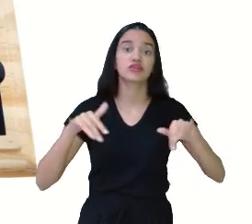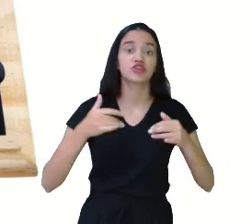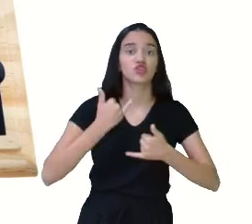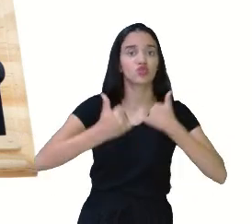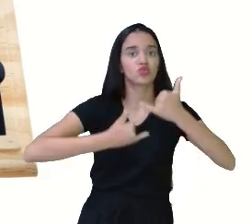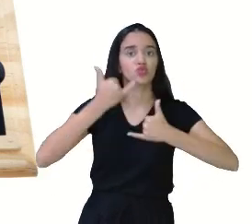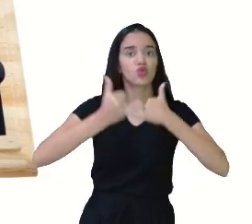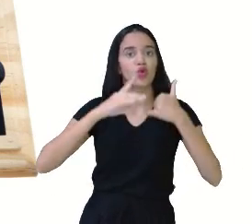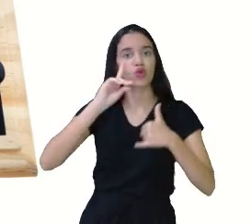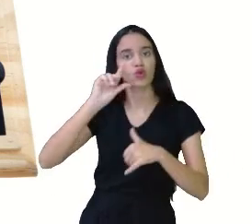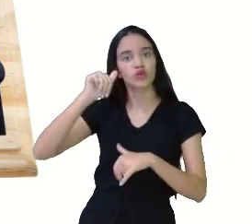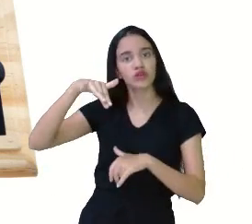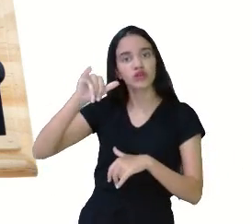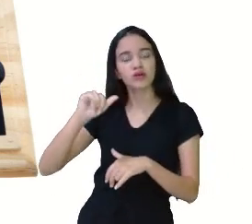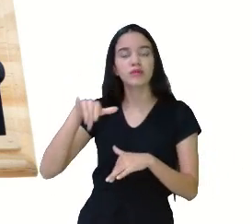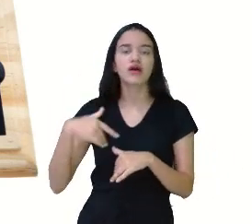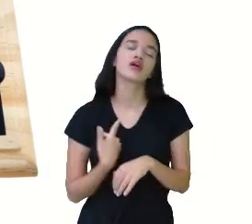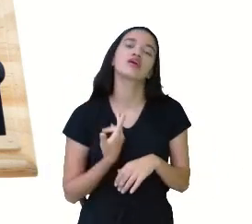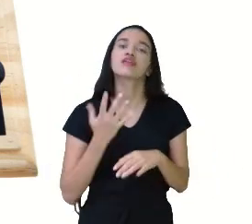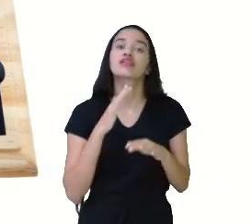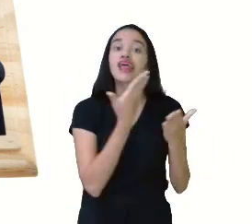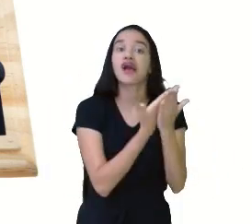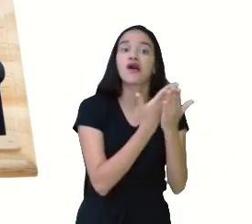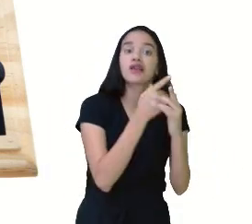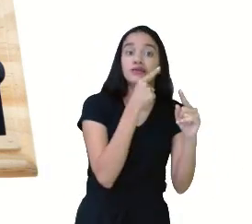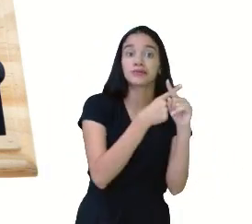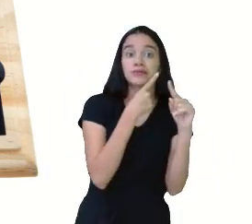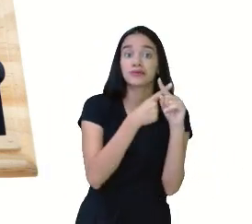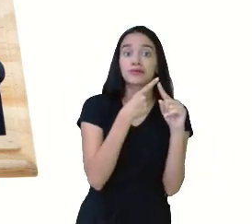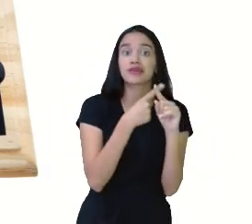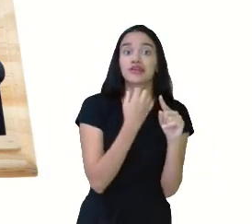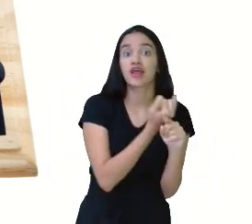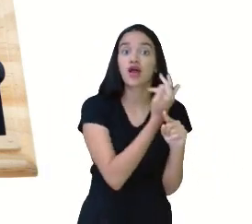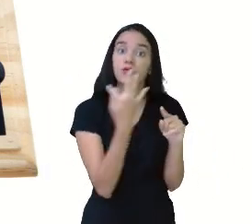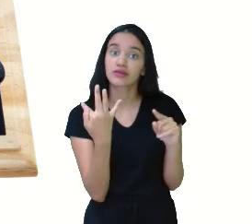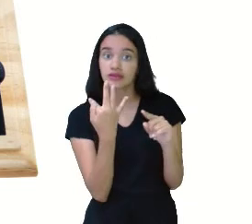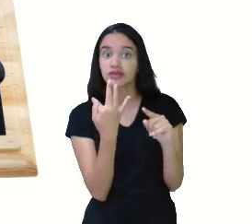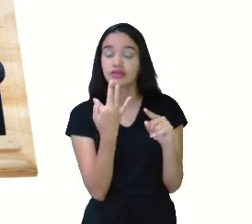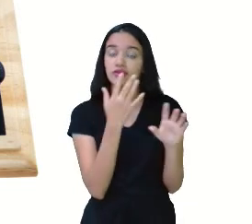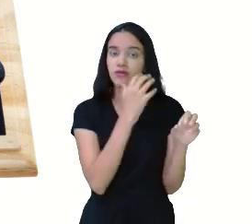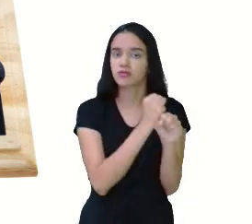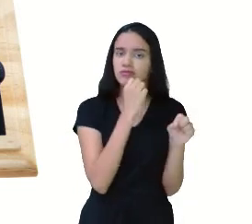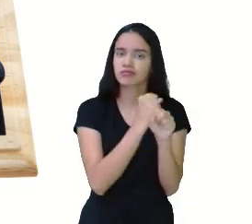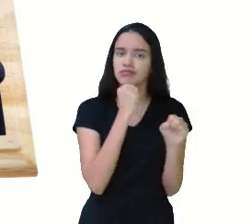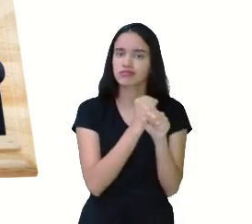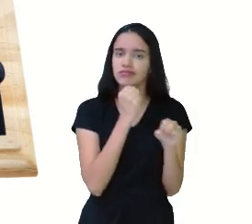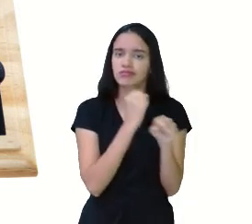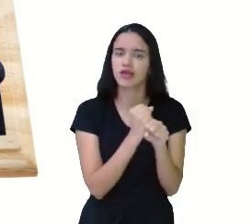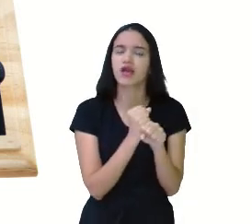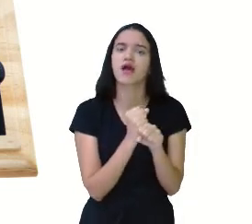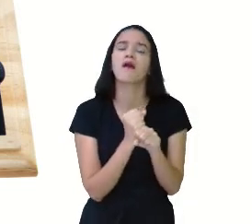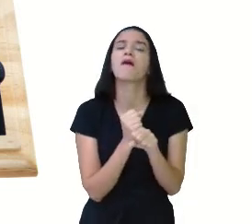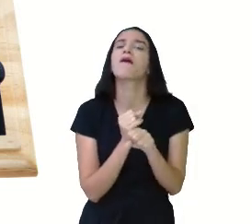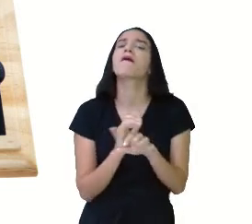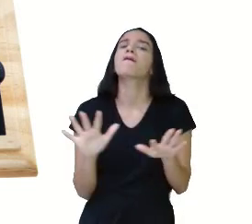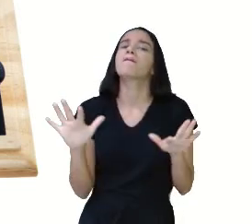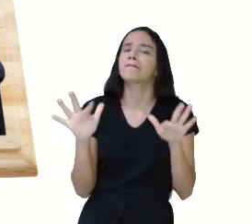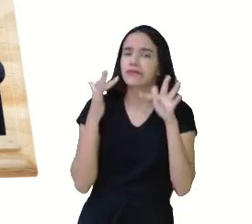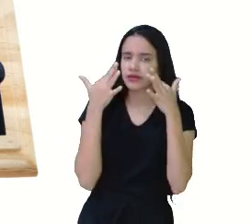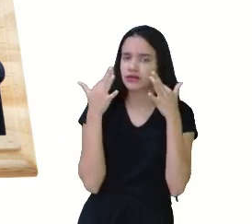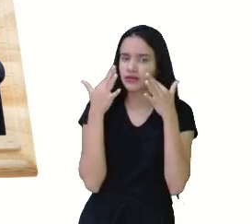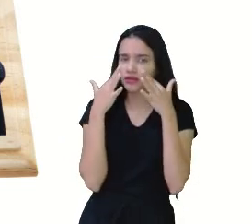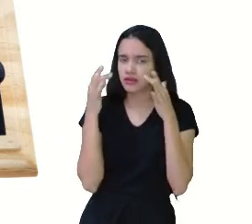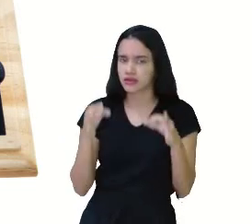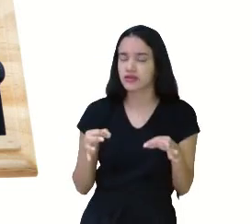Lembra quando a gente fez na aula de multiplicação a contagem dessas casinhas? Pode prestar atenção.